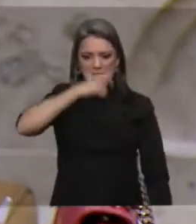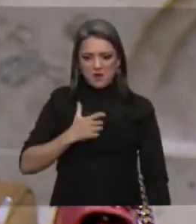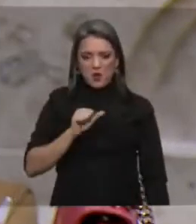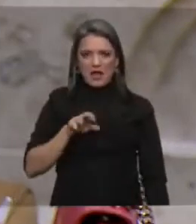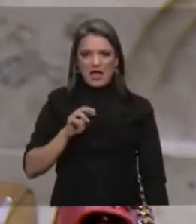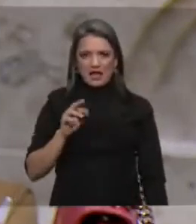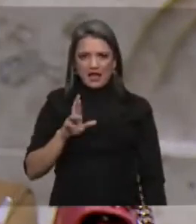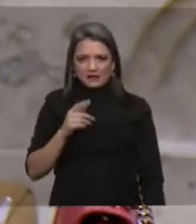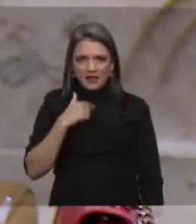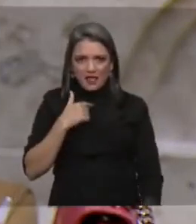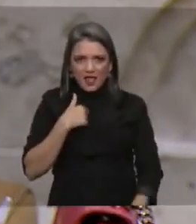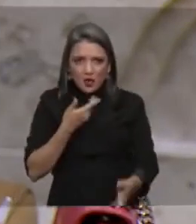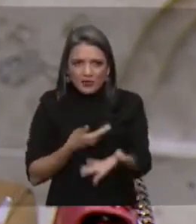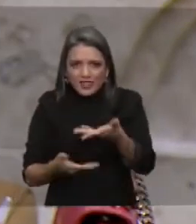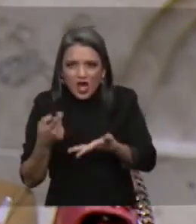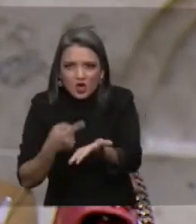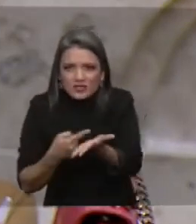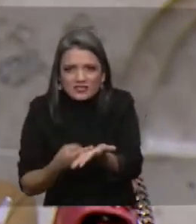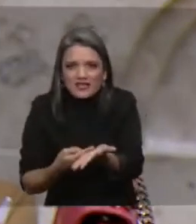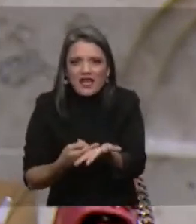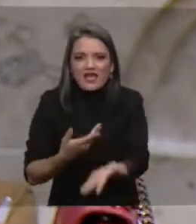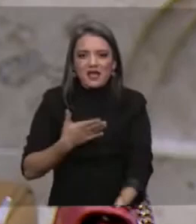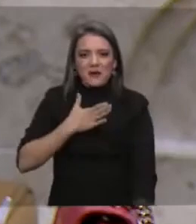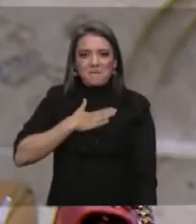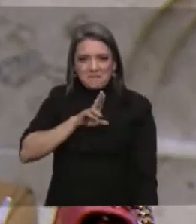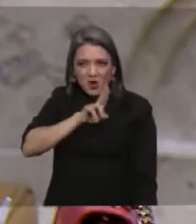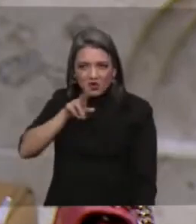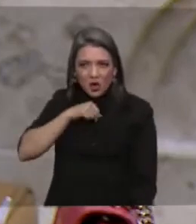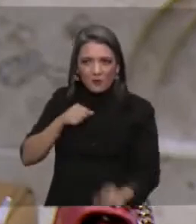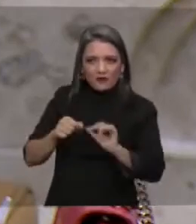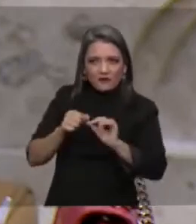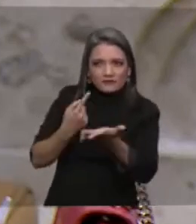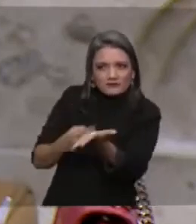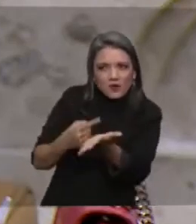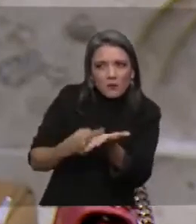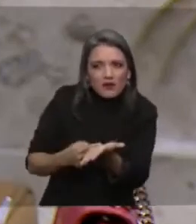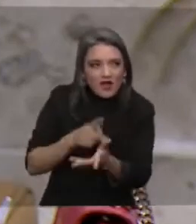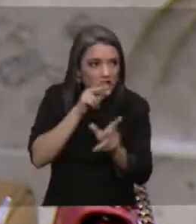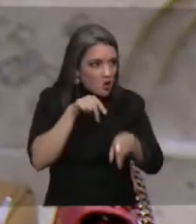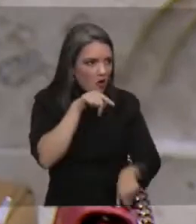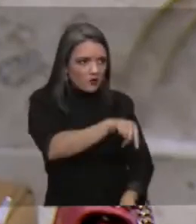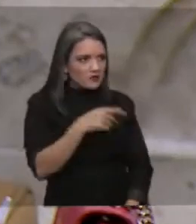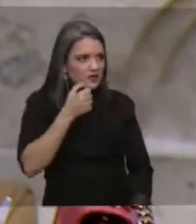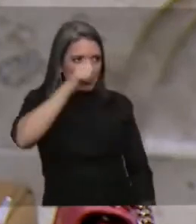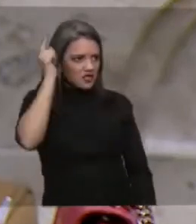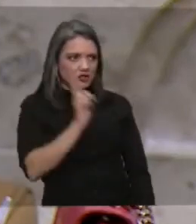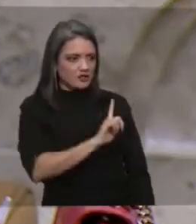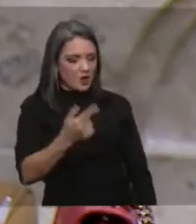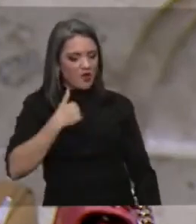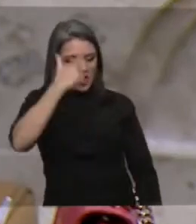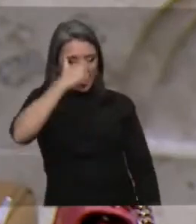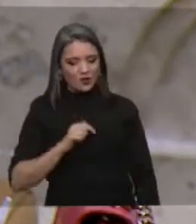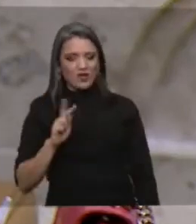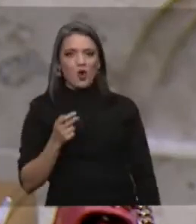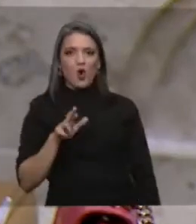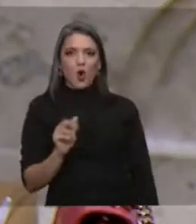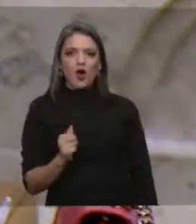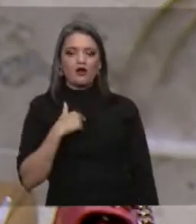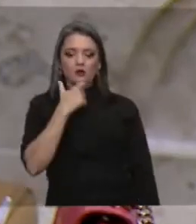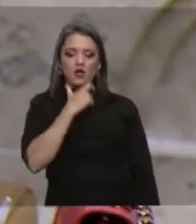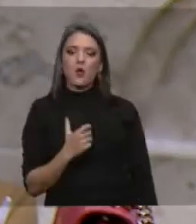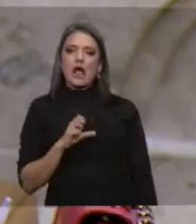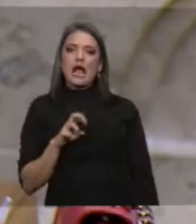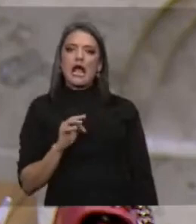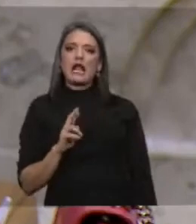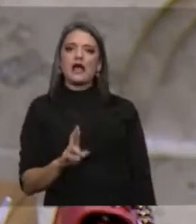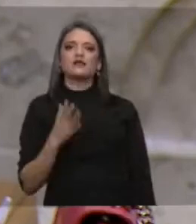balcão de negócios, eu não fiz do meu nome o que o senhor fez do seu. Eu tenho honra, ministro, eu tenho caráter, ministro, levanta a